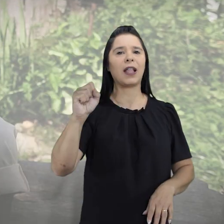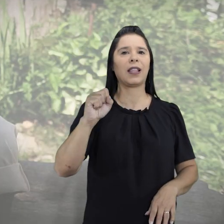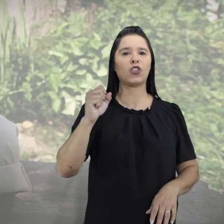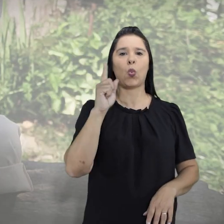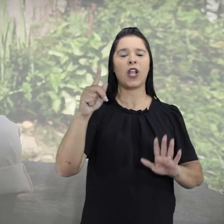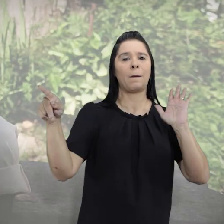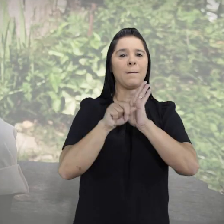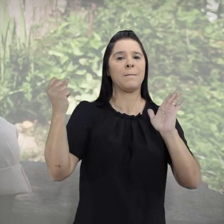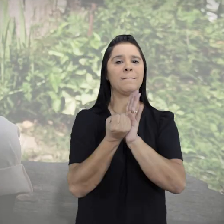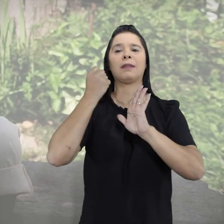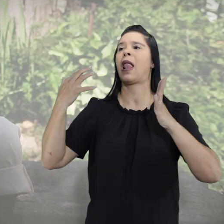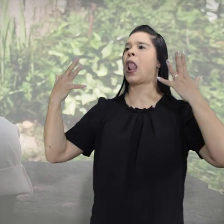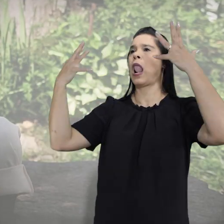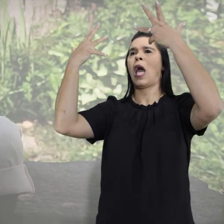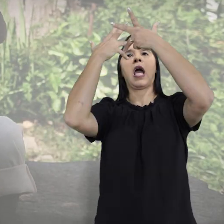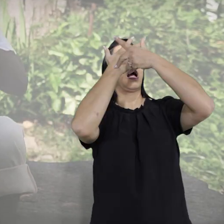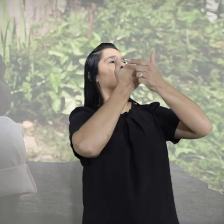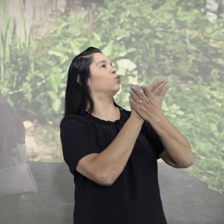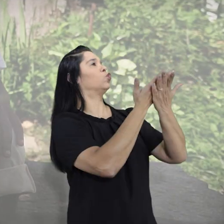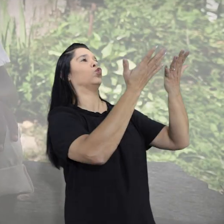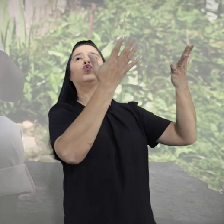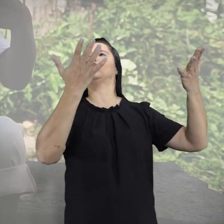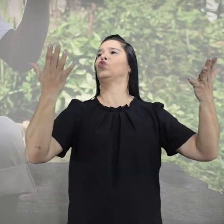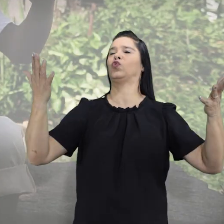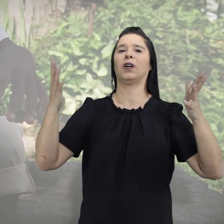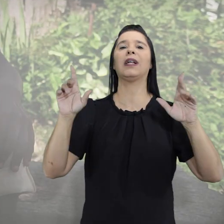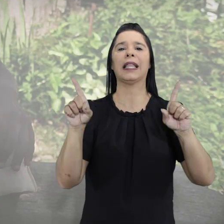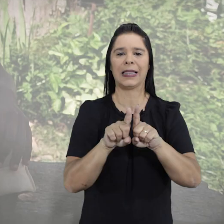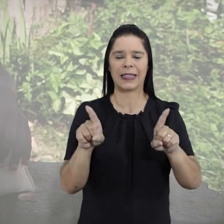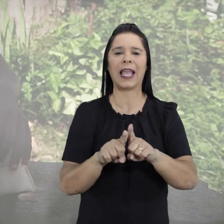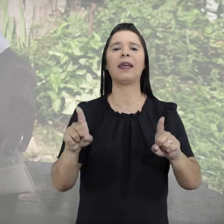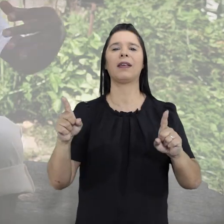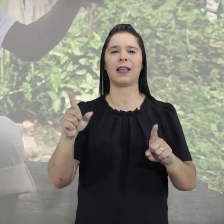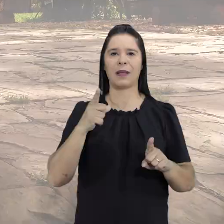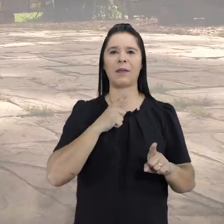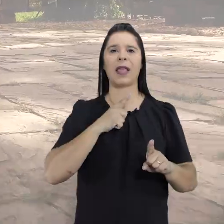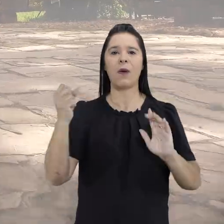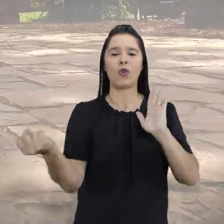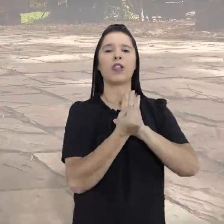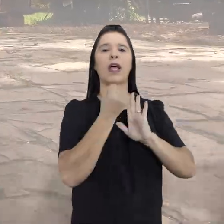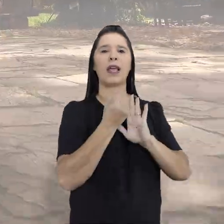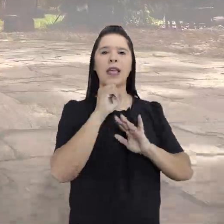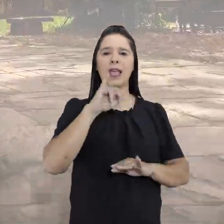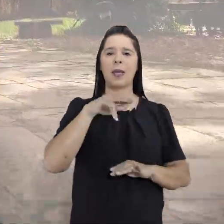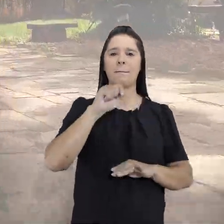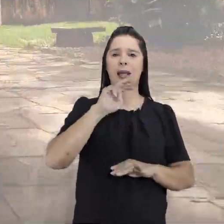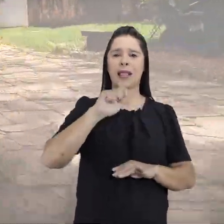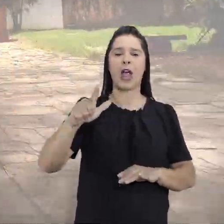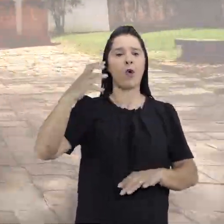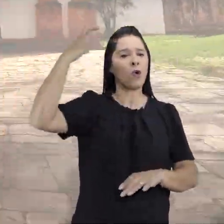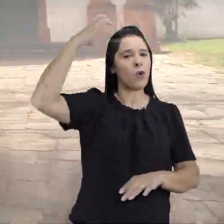esse patrimônio lindo, arquitetônico que a gente tem, vê que tem o patrimônio material que é o grupo de